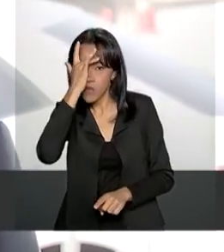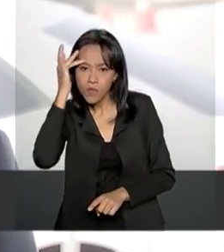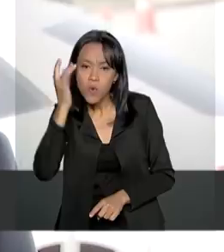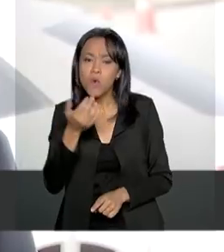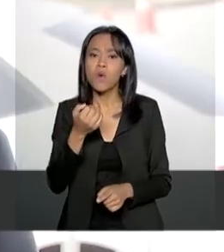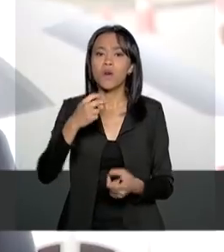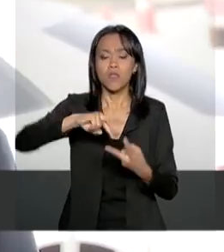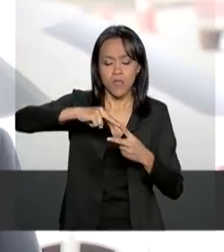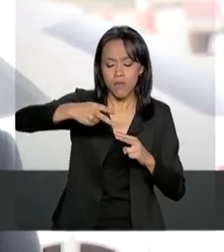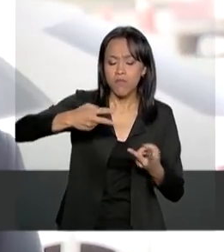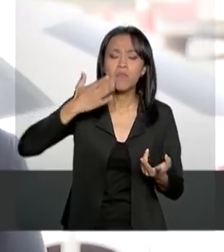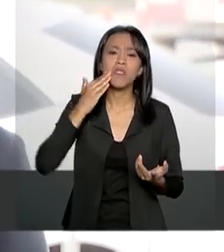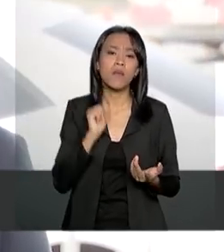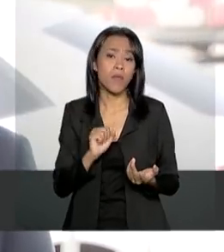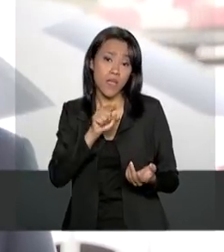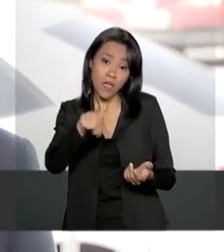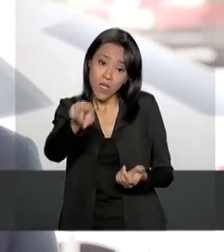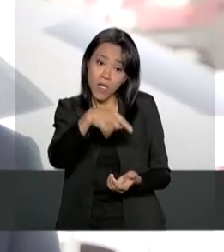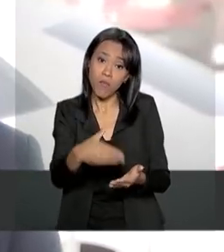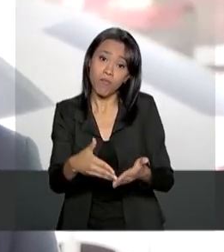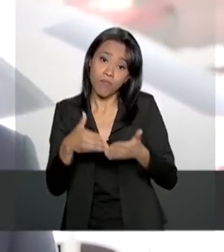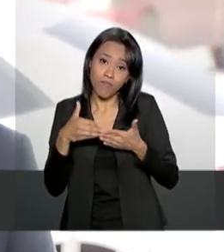que a população tem que ter uma certa compreensão